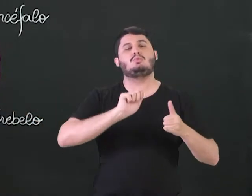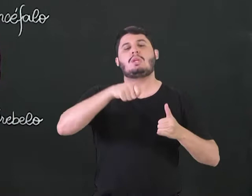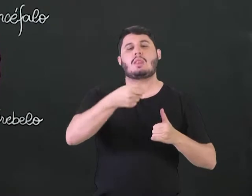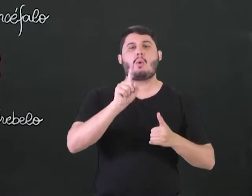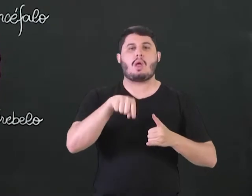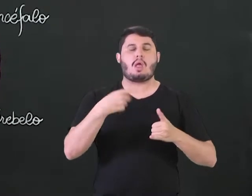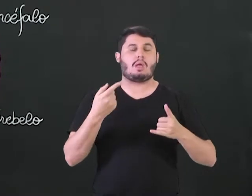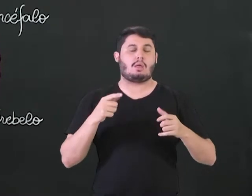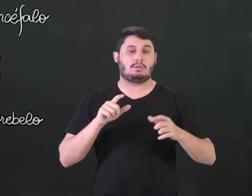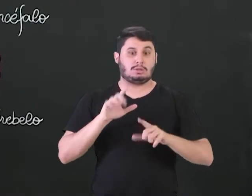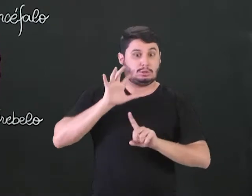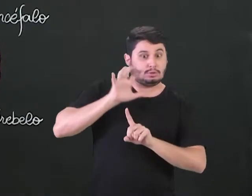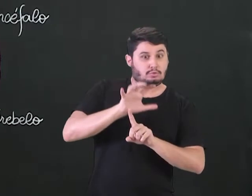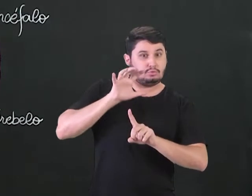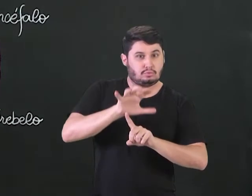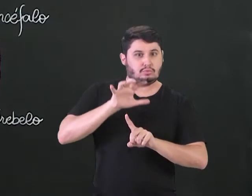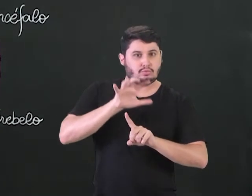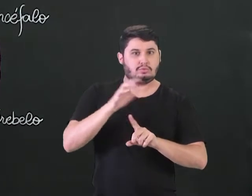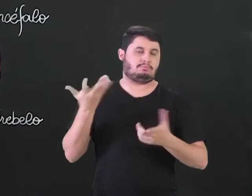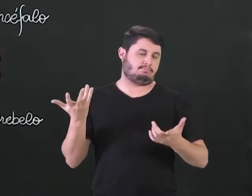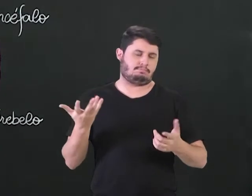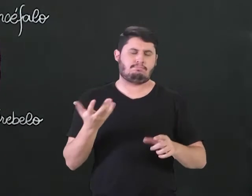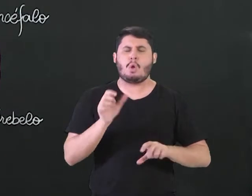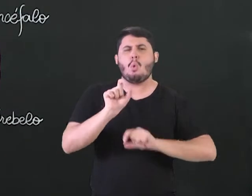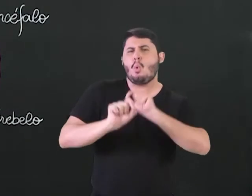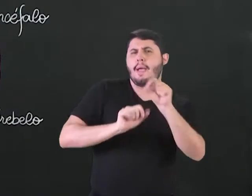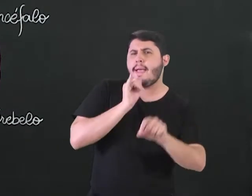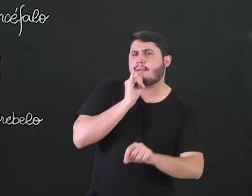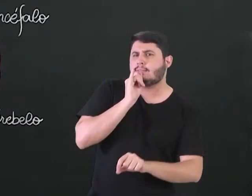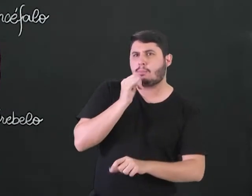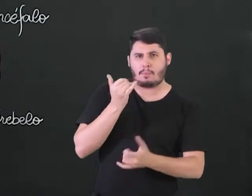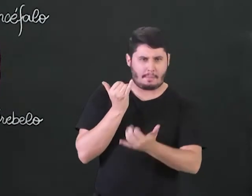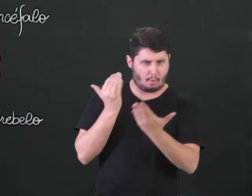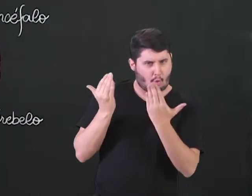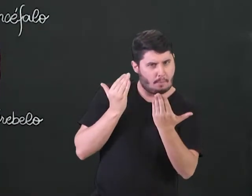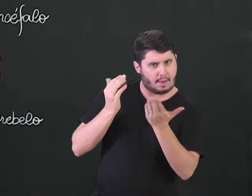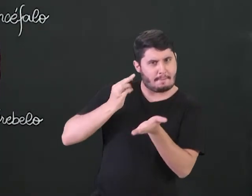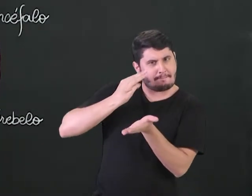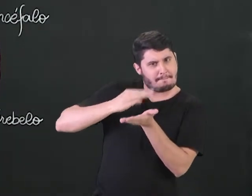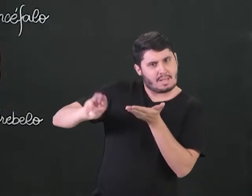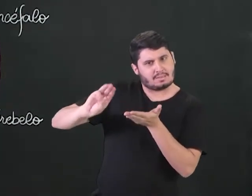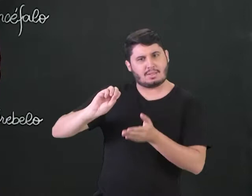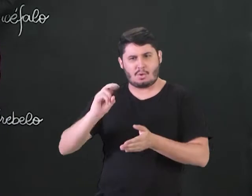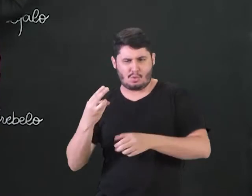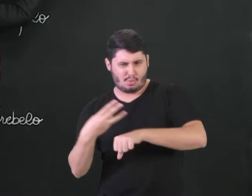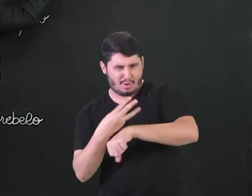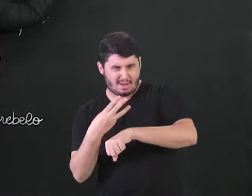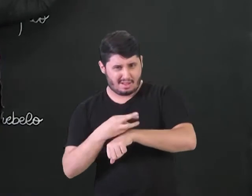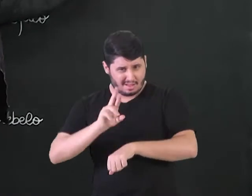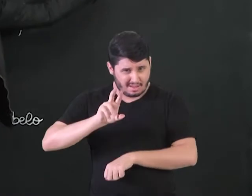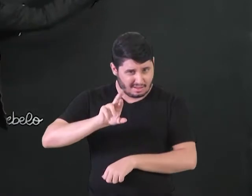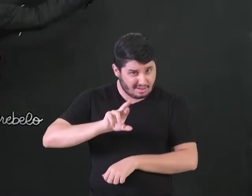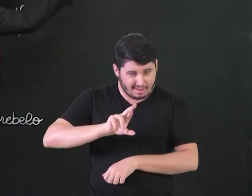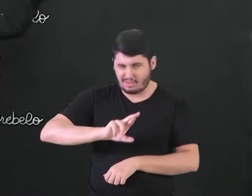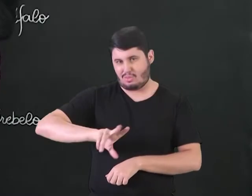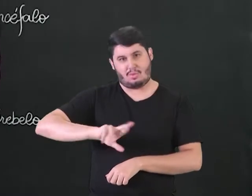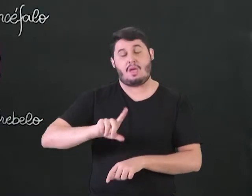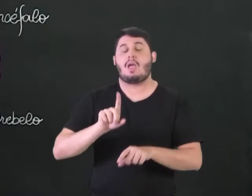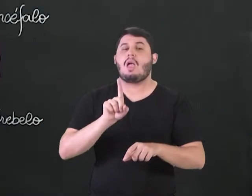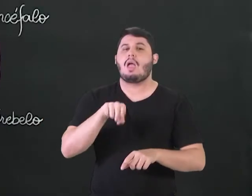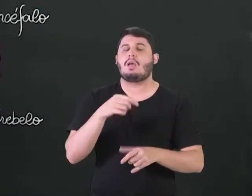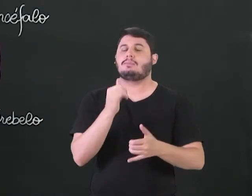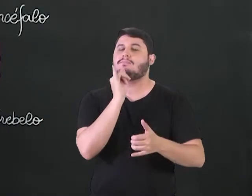uma mensagem? É um WhatsApp, um celular? Não. Essa mensagem, ela vai passar de um neurônio para outro de uma